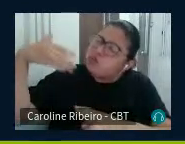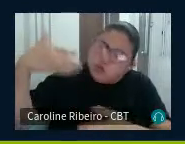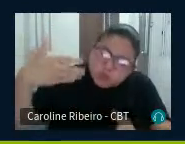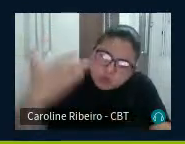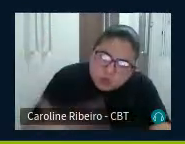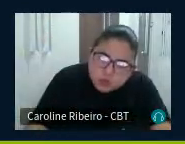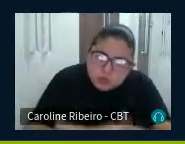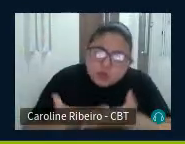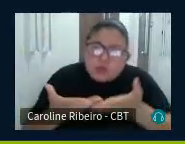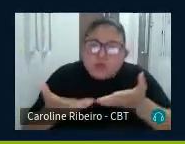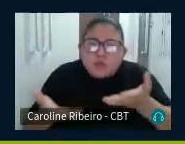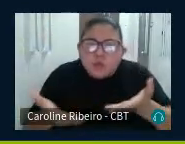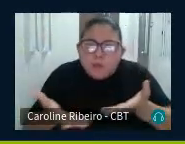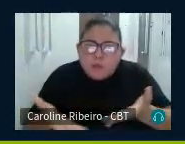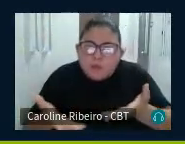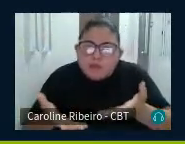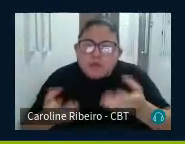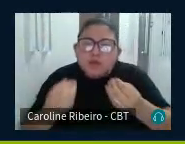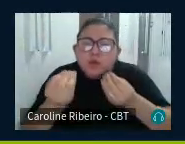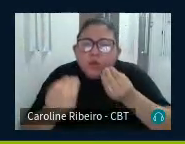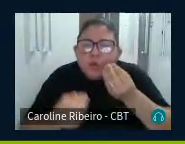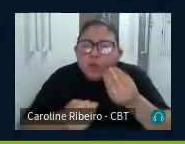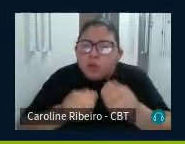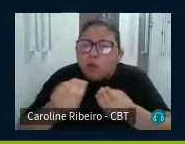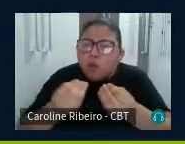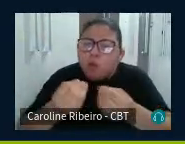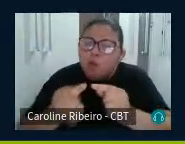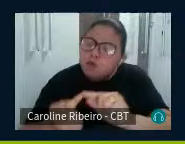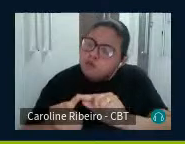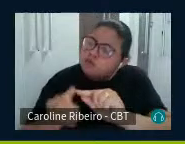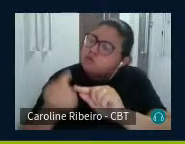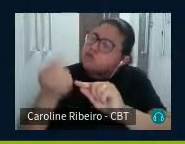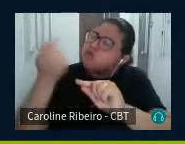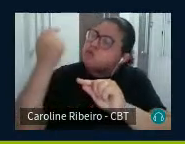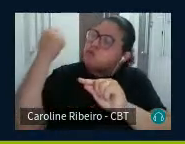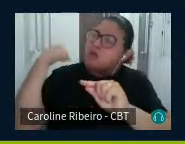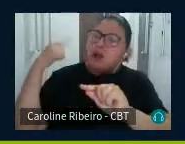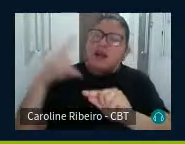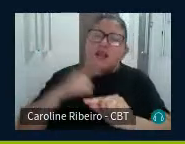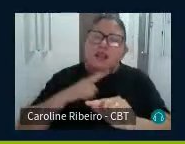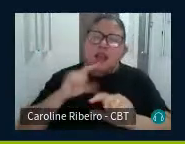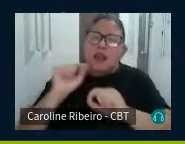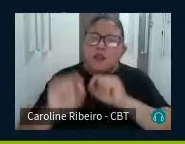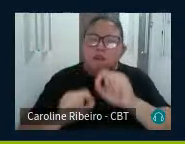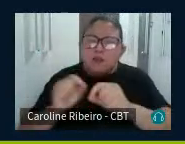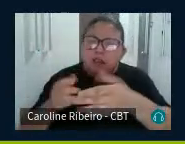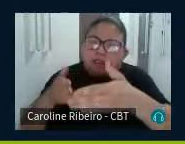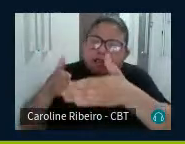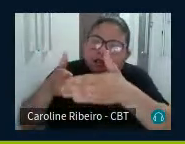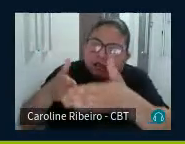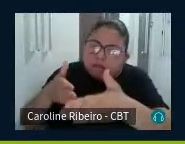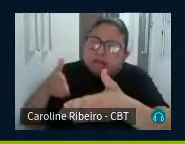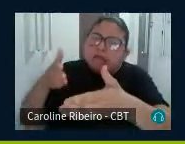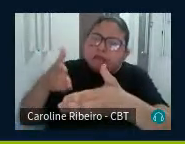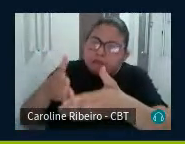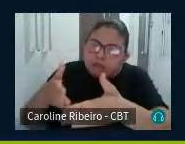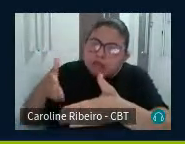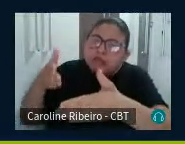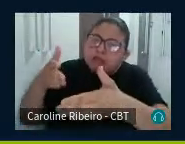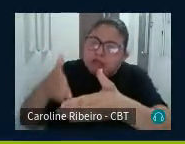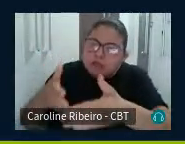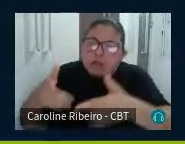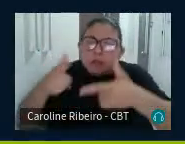um pouco para trás, para ver que já tivemos algumas pedras no caminho,